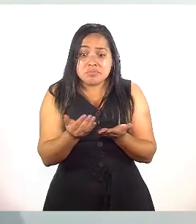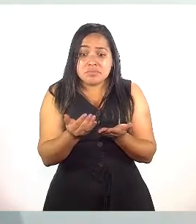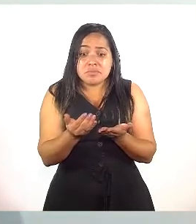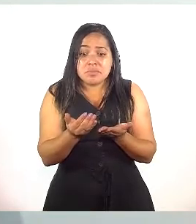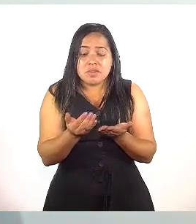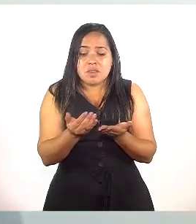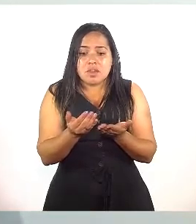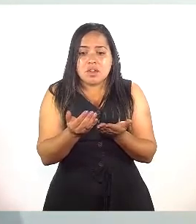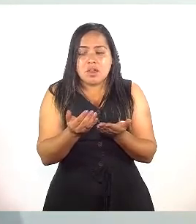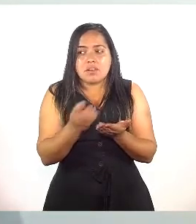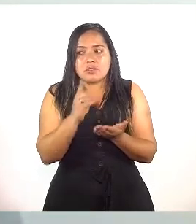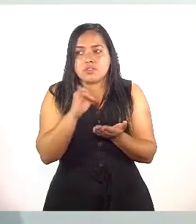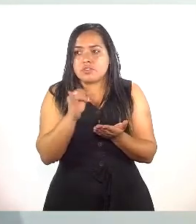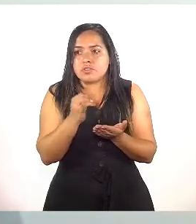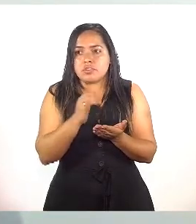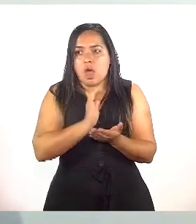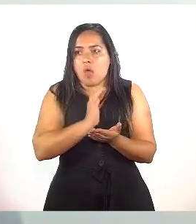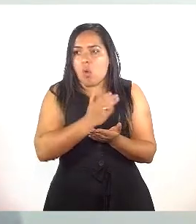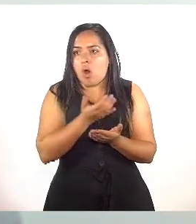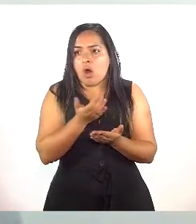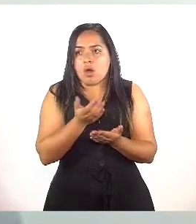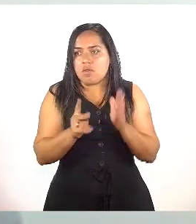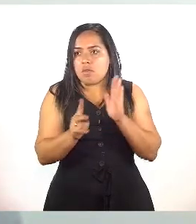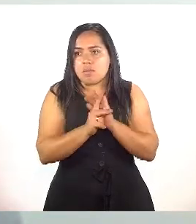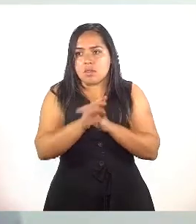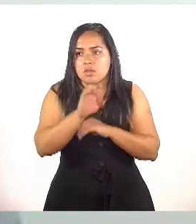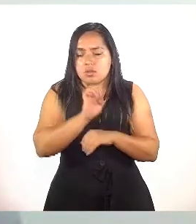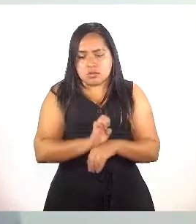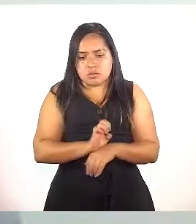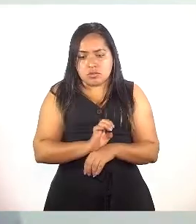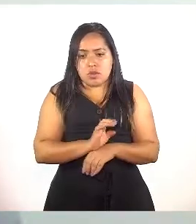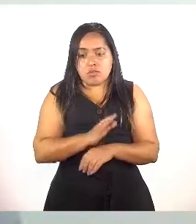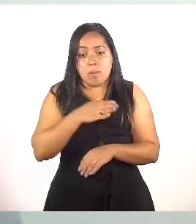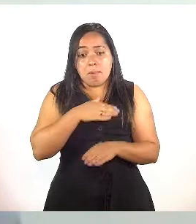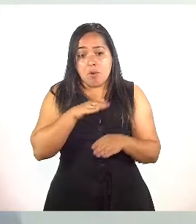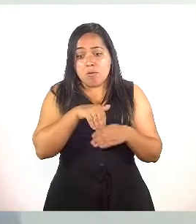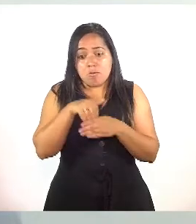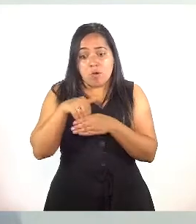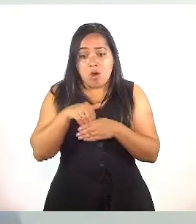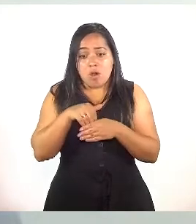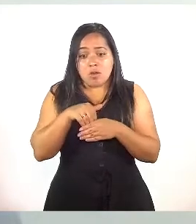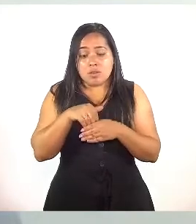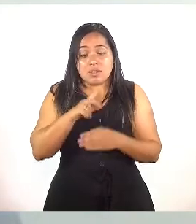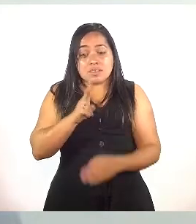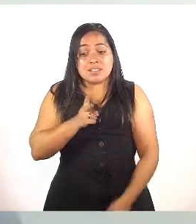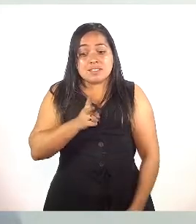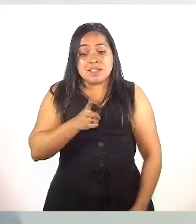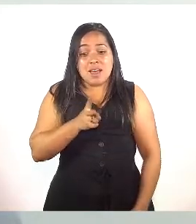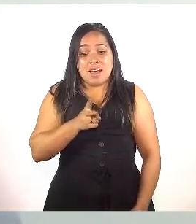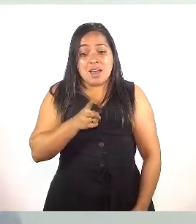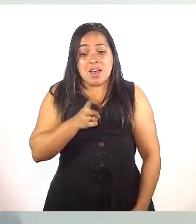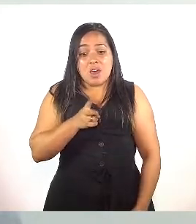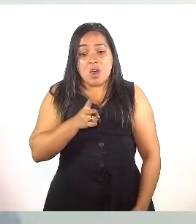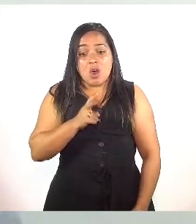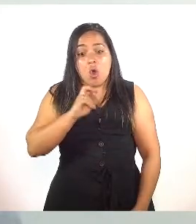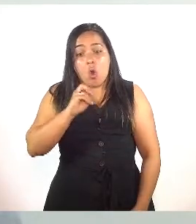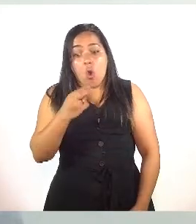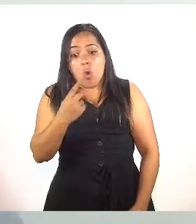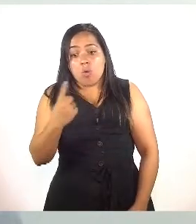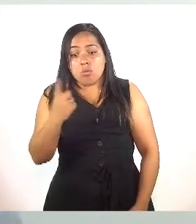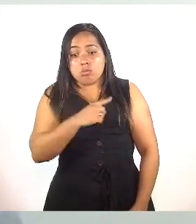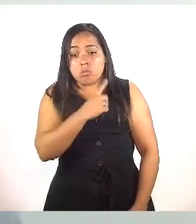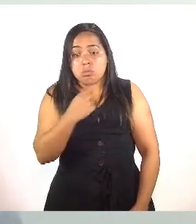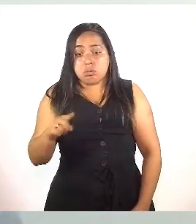muito ruim para o nosso Estado, o meu voto em plenário será sempre ou pela abstenção